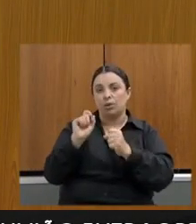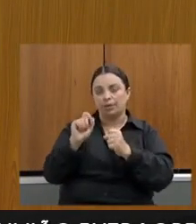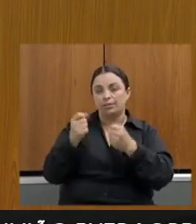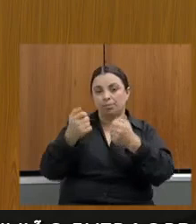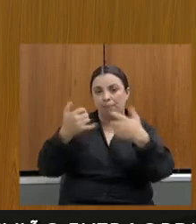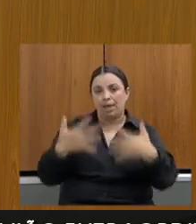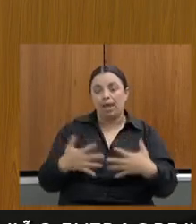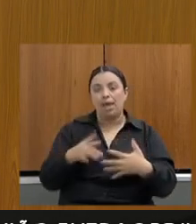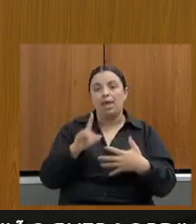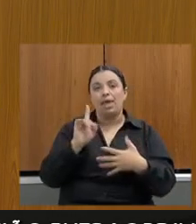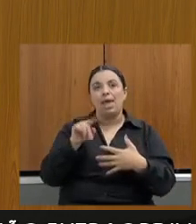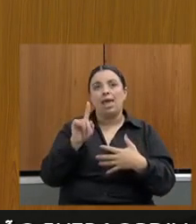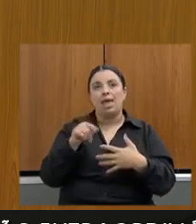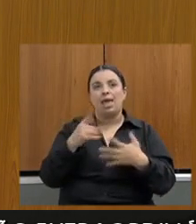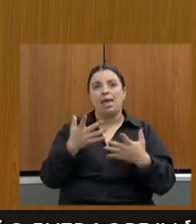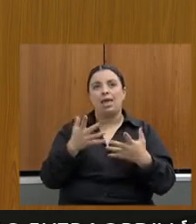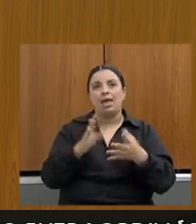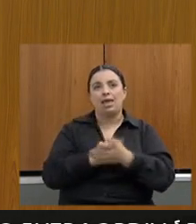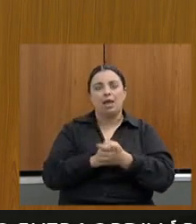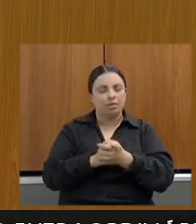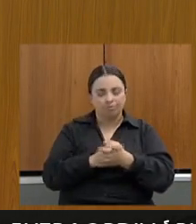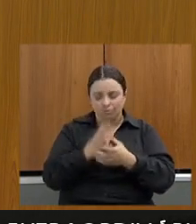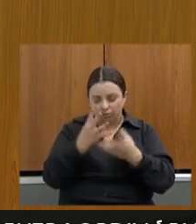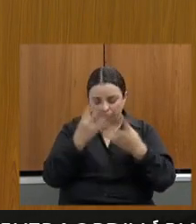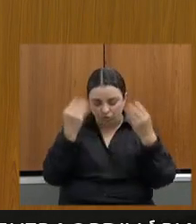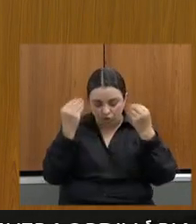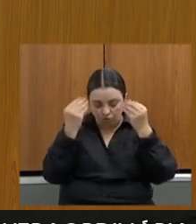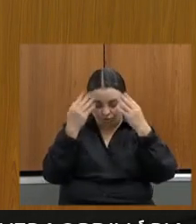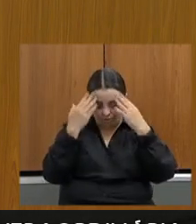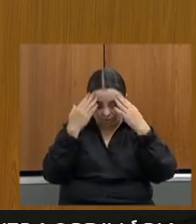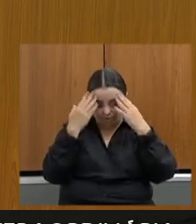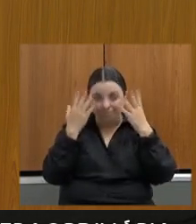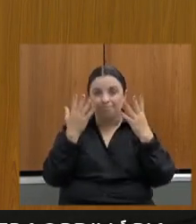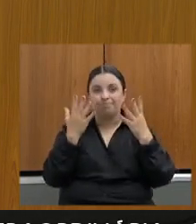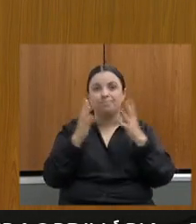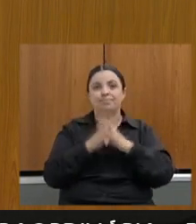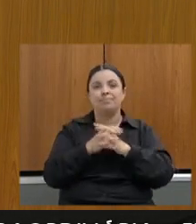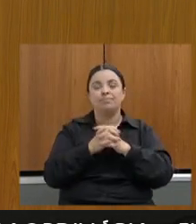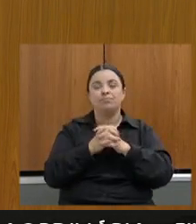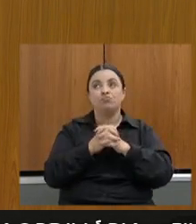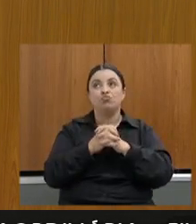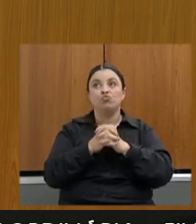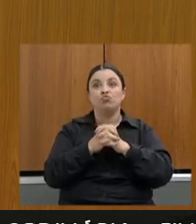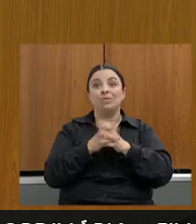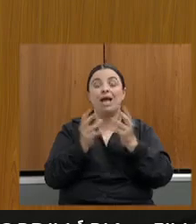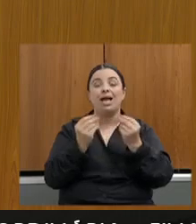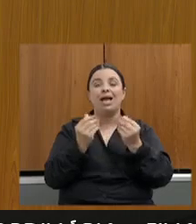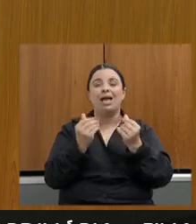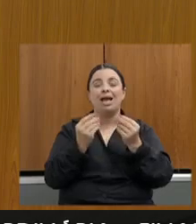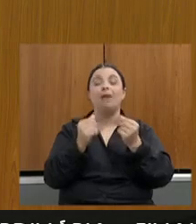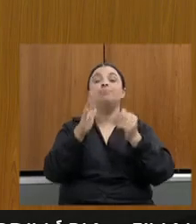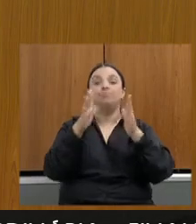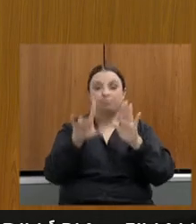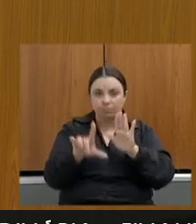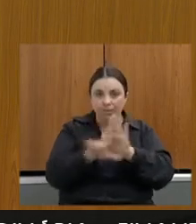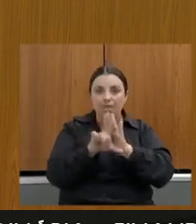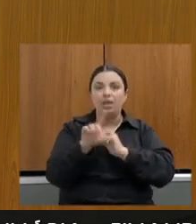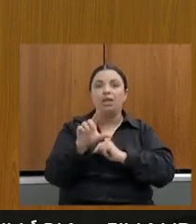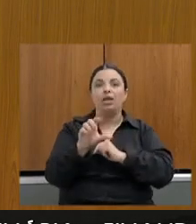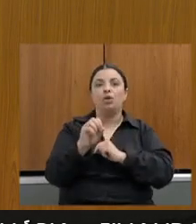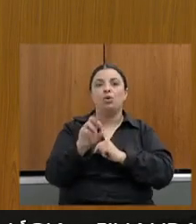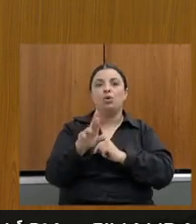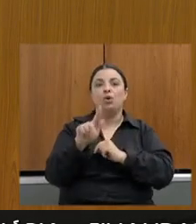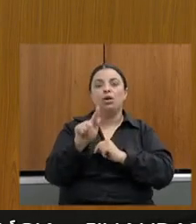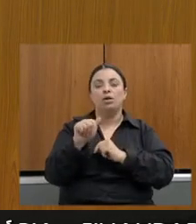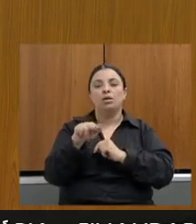a a porta Agora fugir a e olha orgânica é